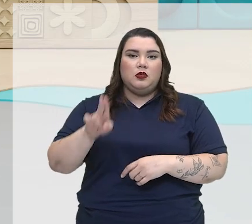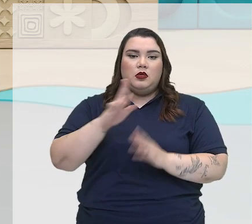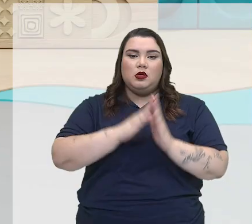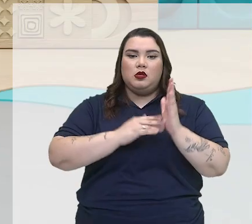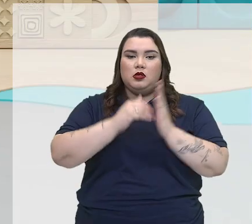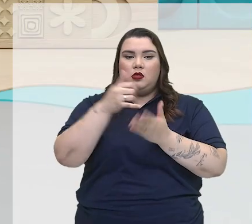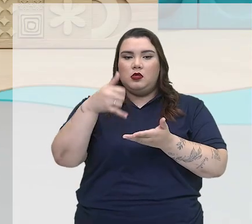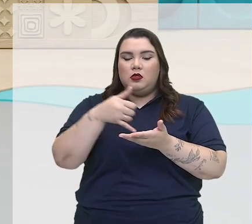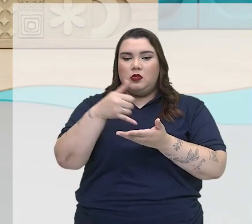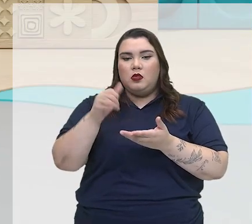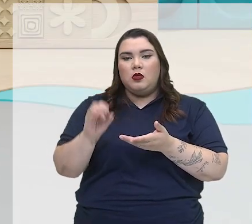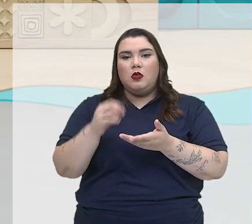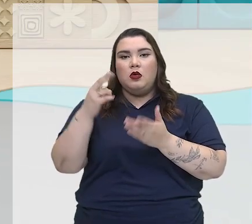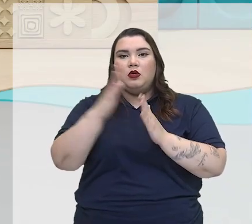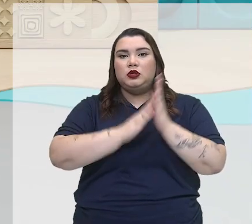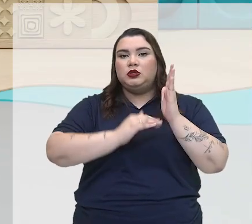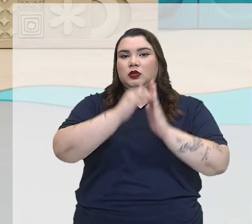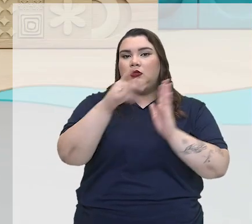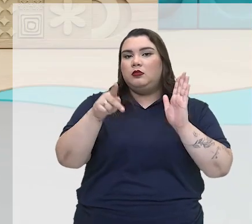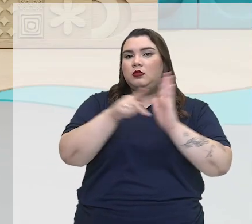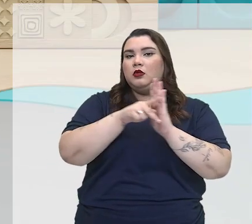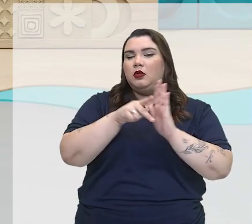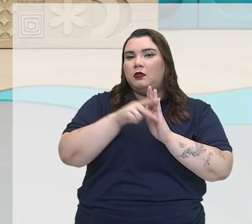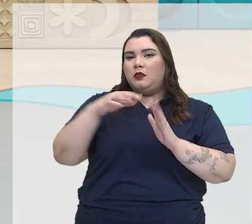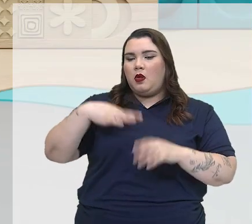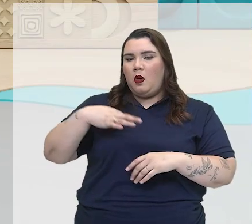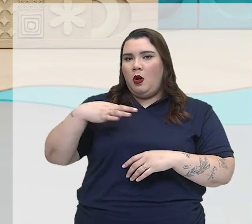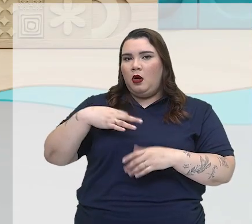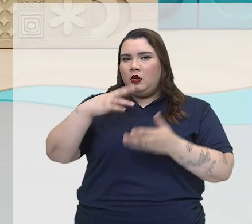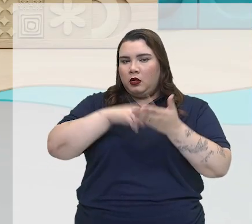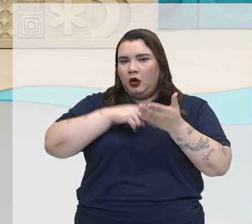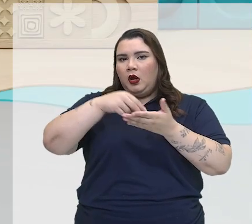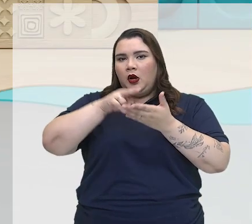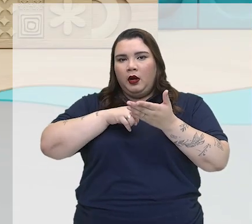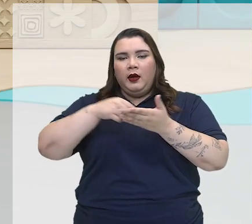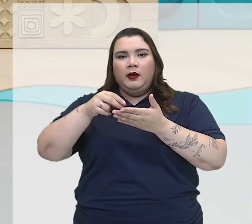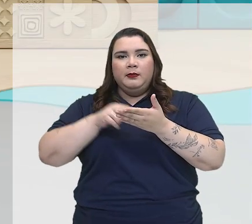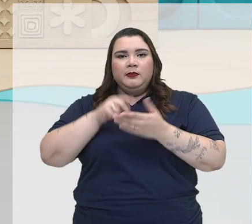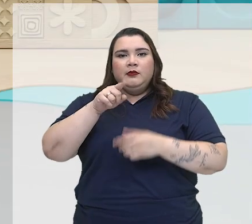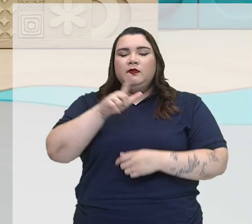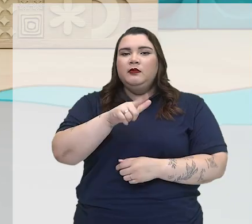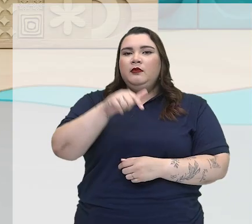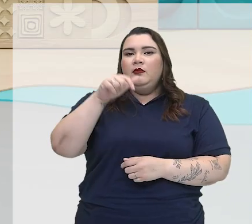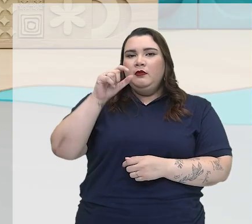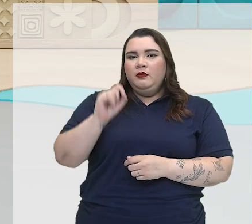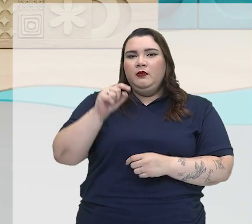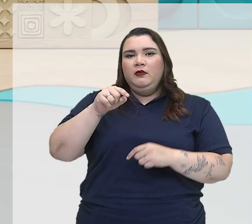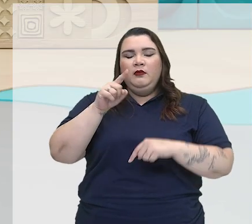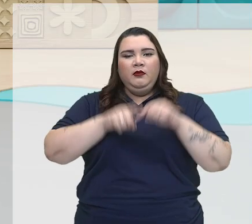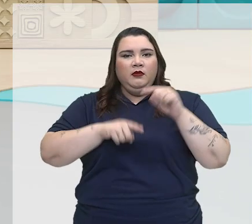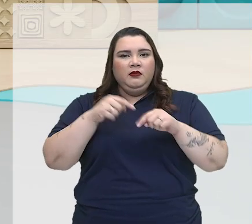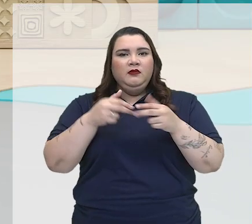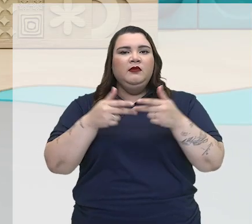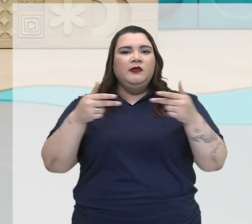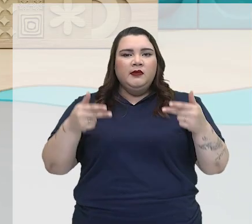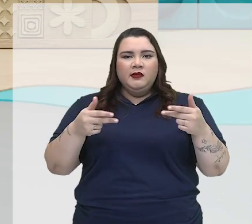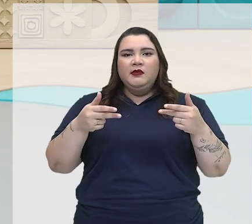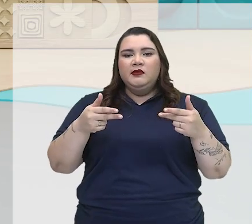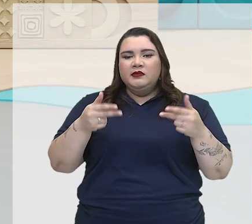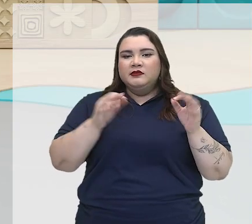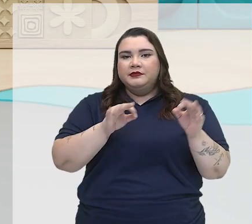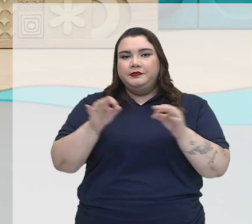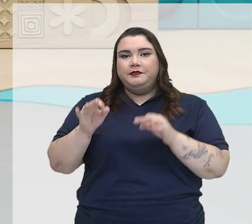pode ser também tinta para tecido, que é tinta acrílica. Então, você vai escolher esse material que